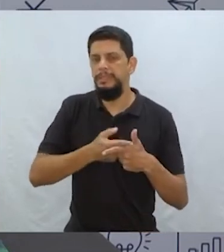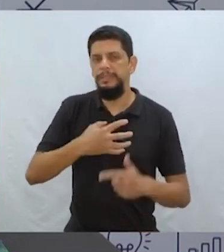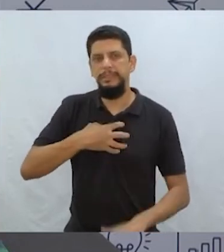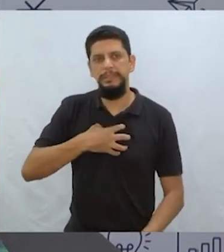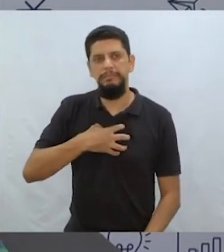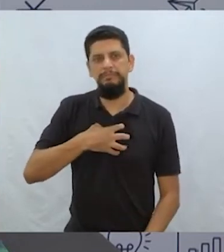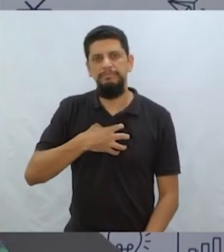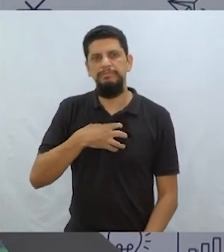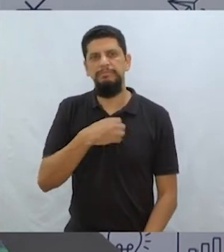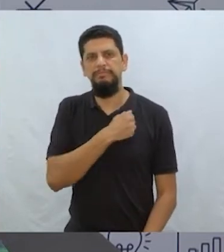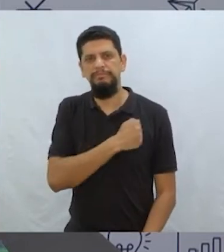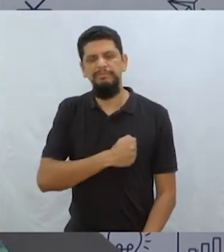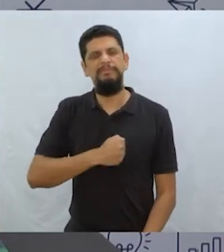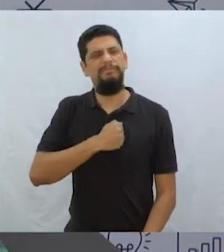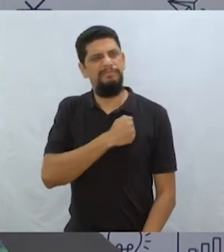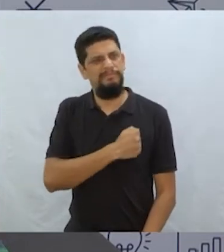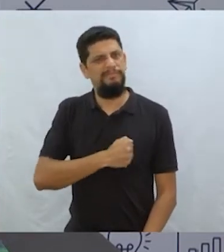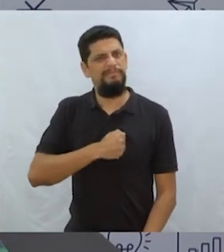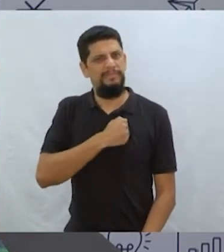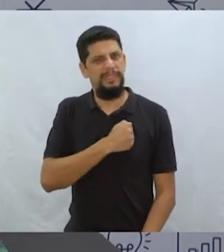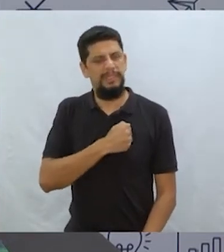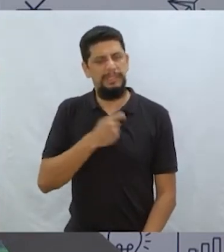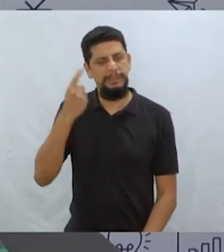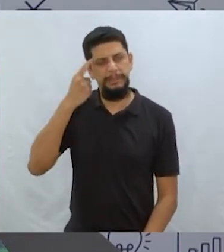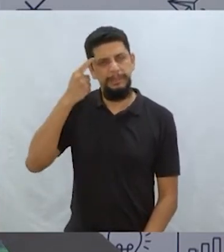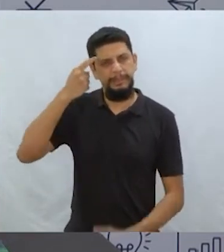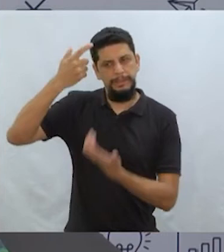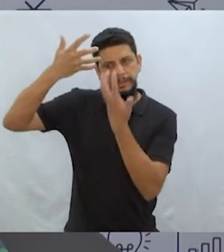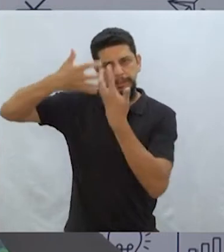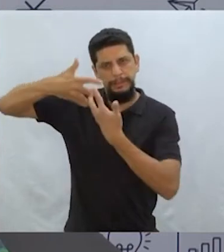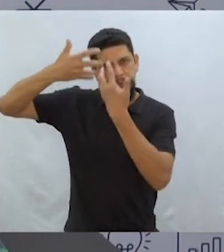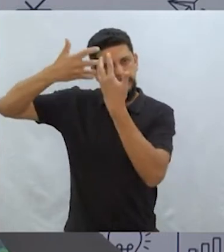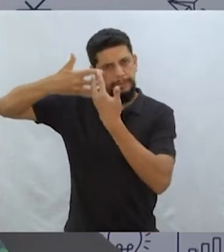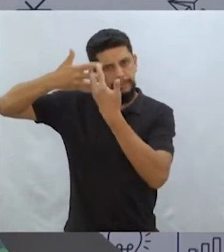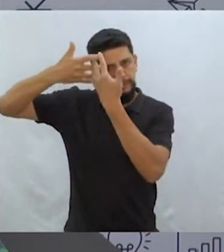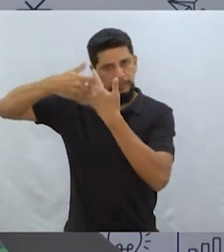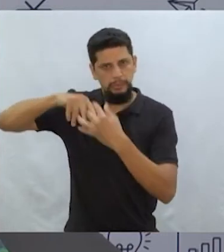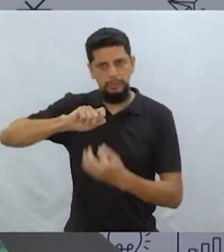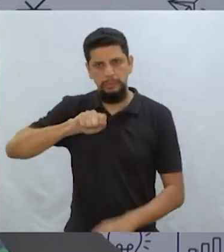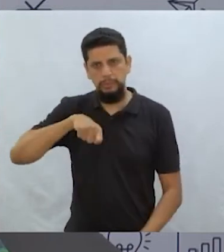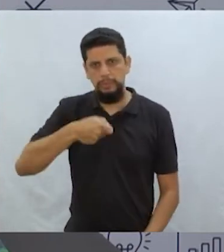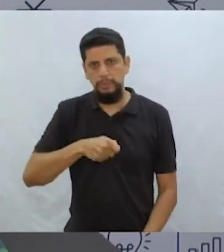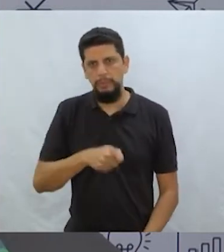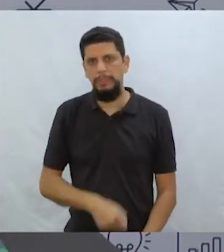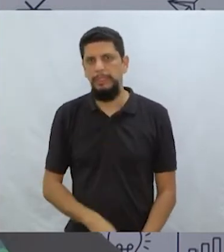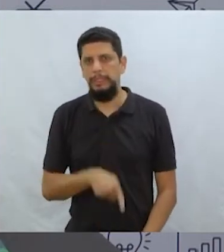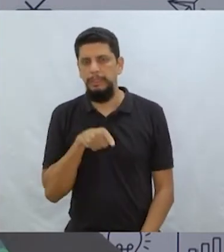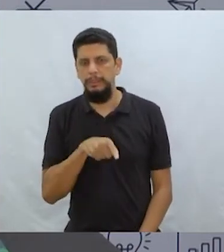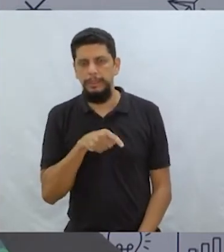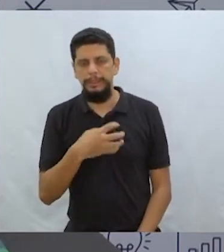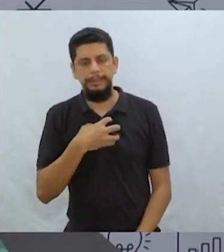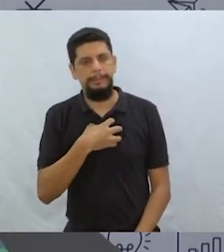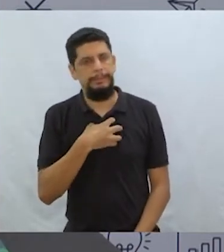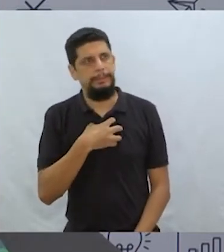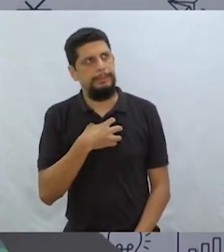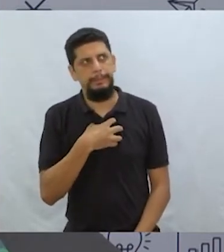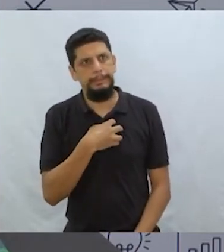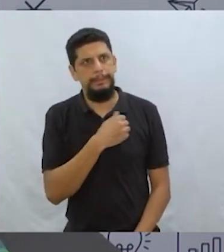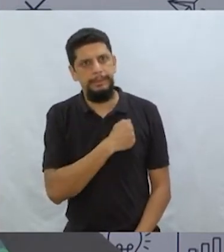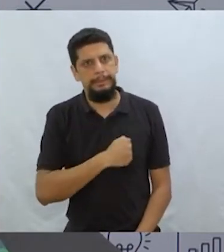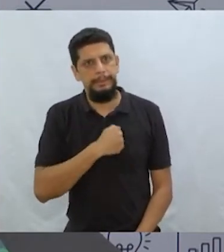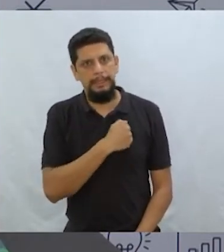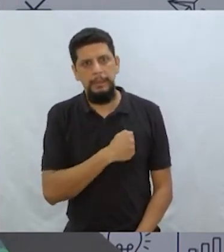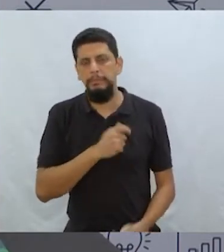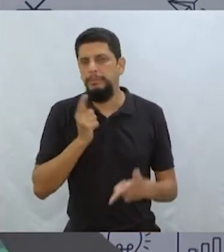ele sentiria falta então é para você refletir bastante sobre isso O que está fazendo falta para